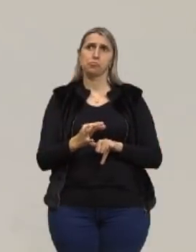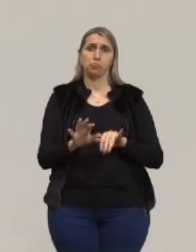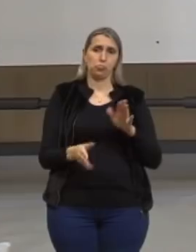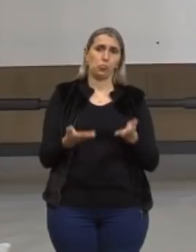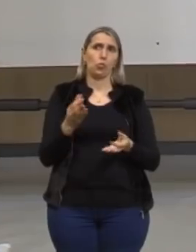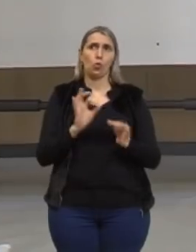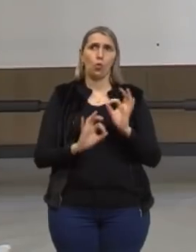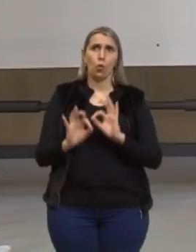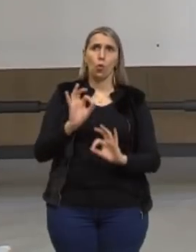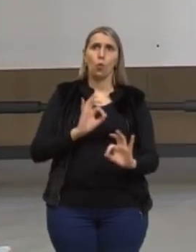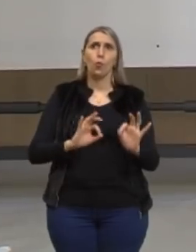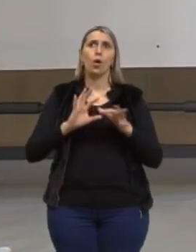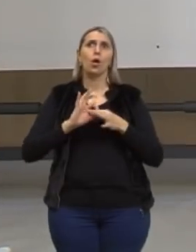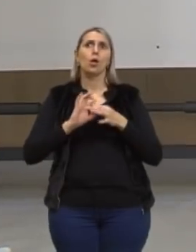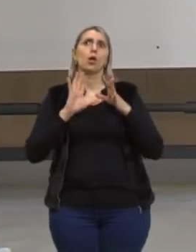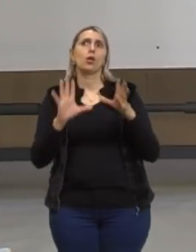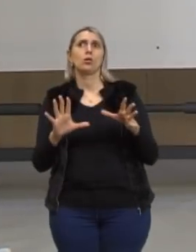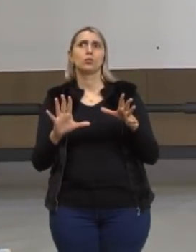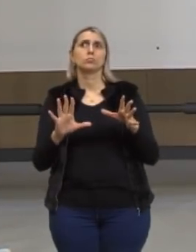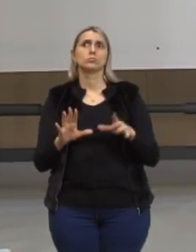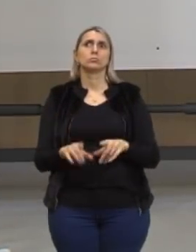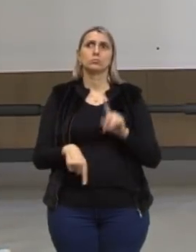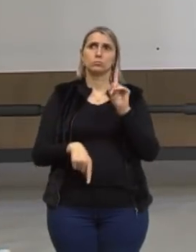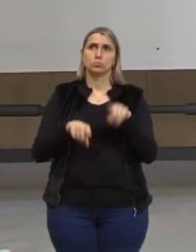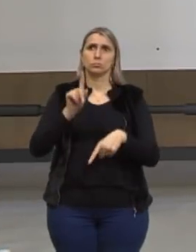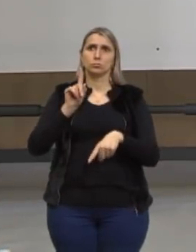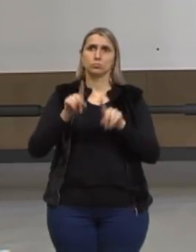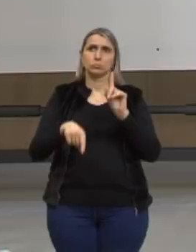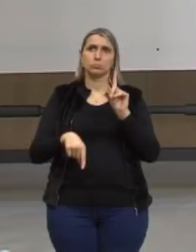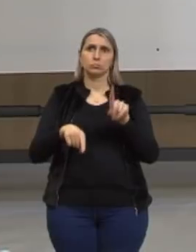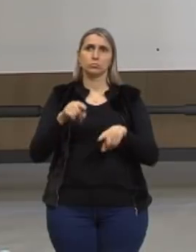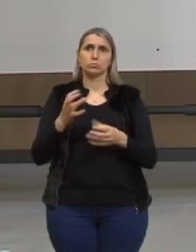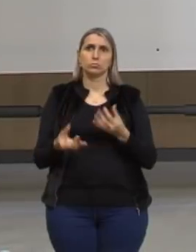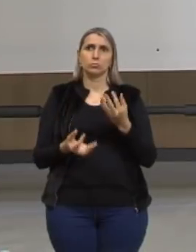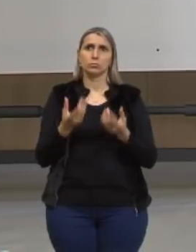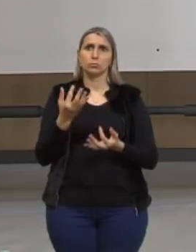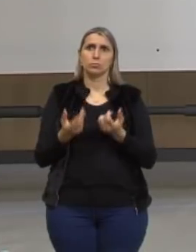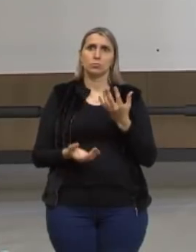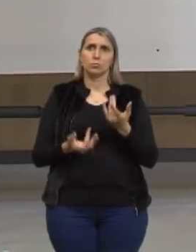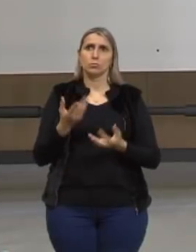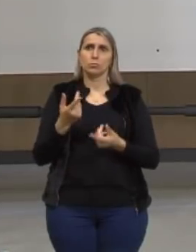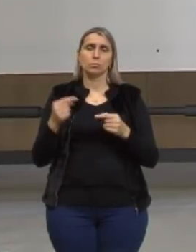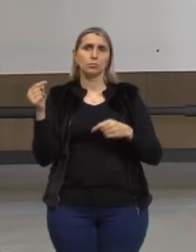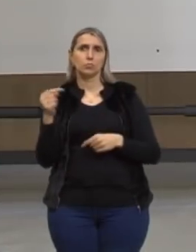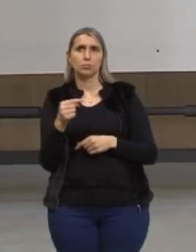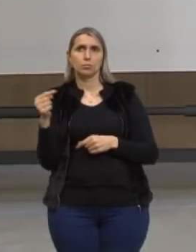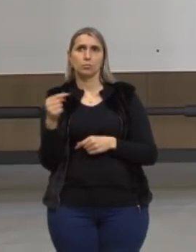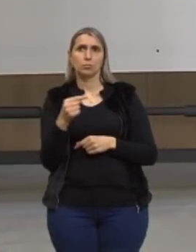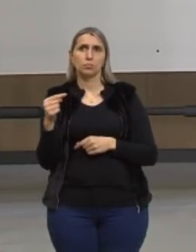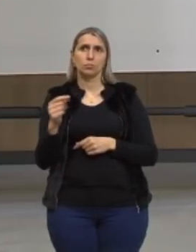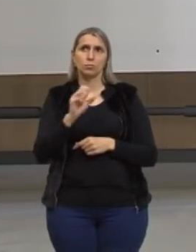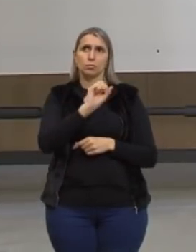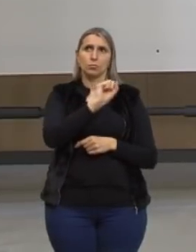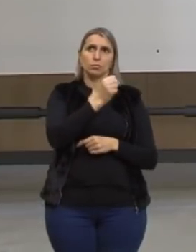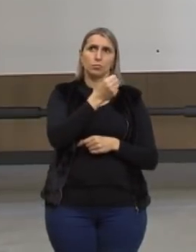balanceada vai me pegar o que ó a entalpia de combustão -